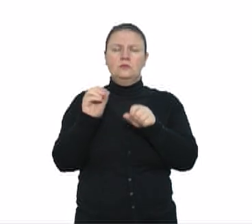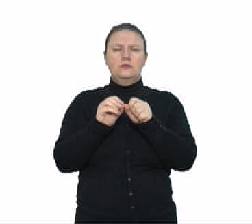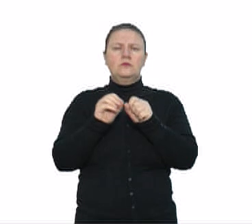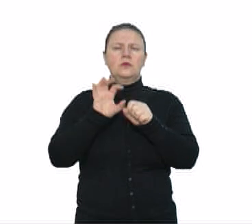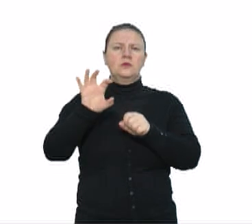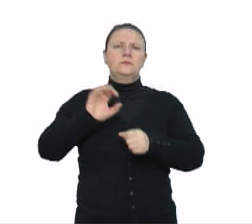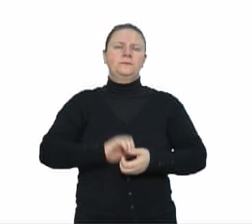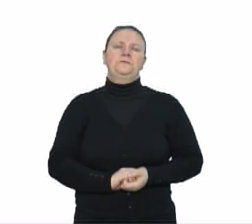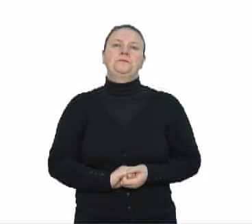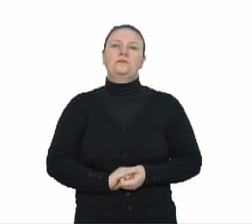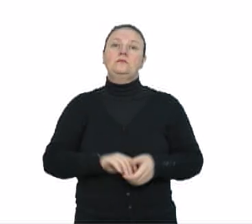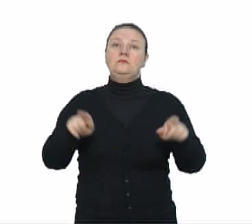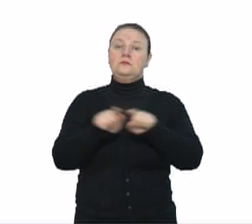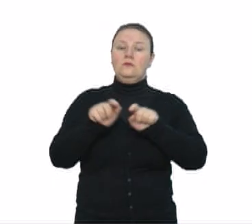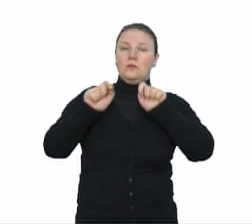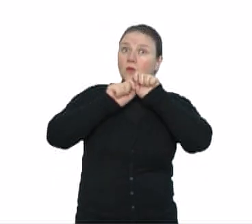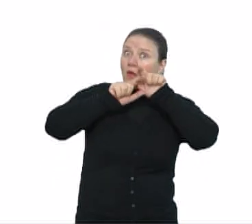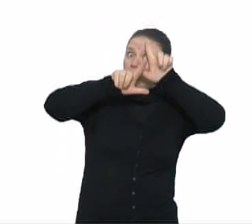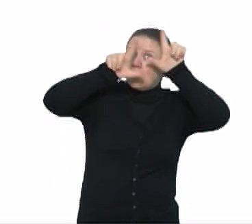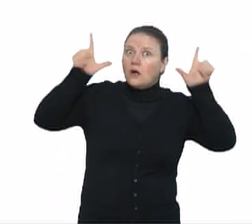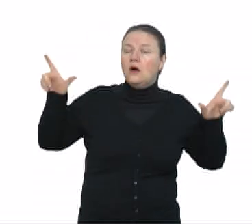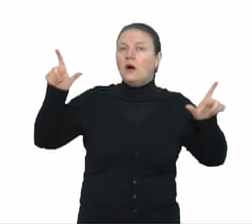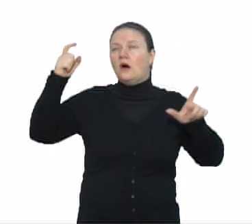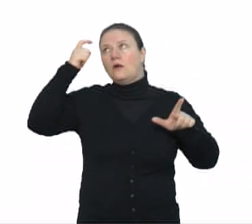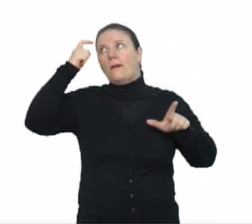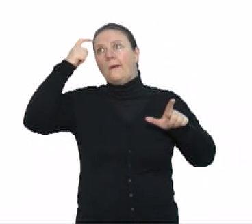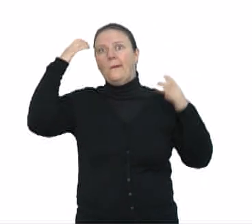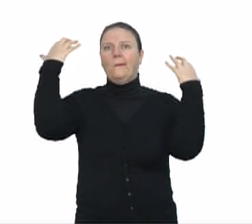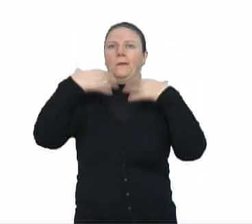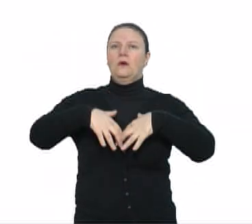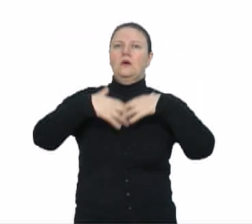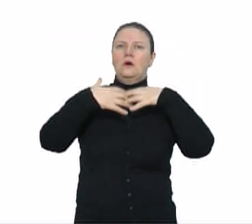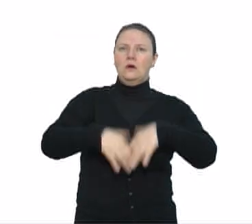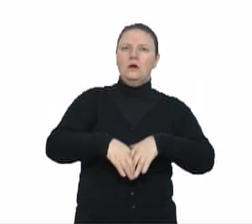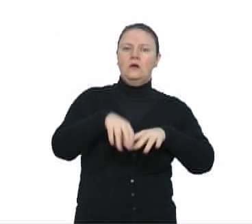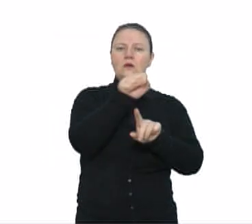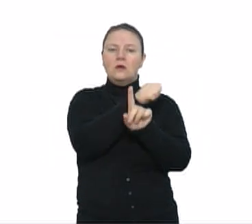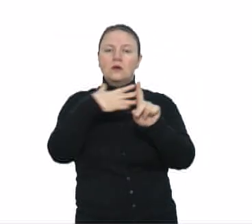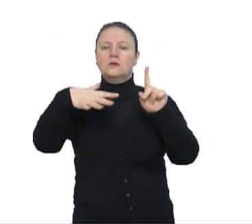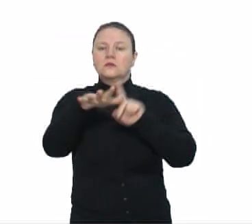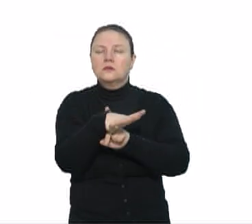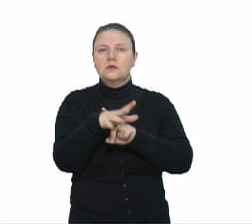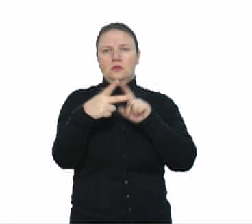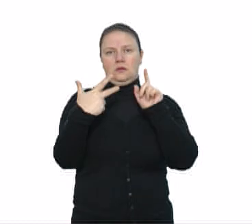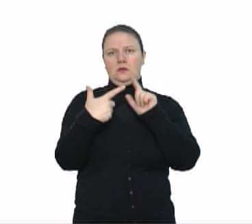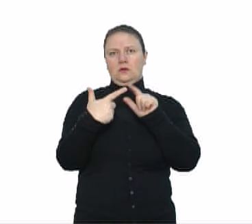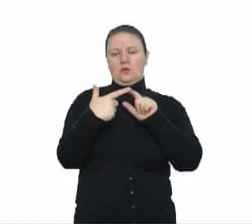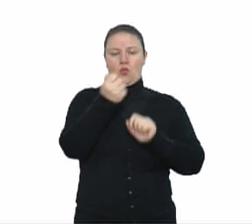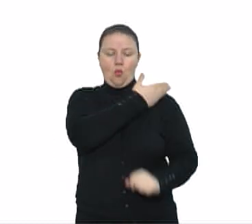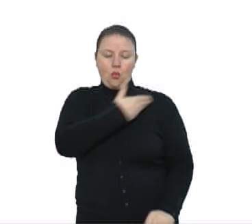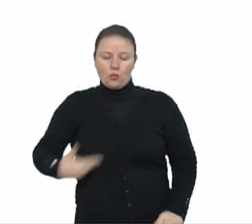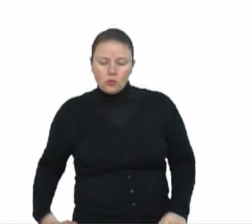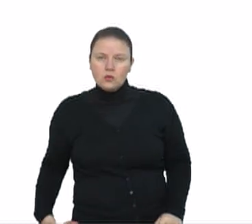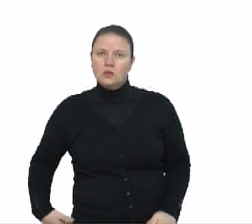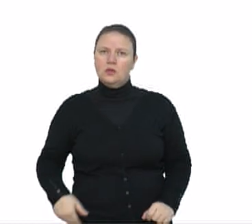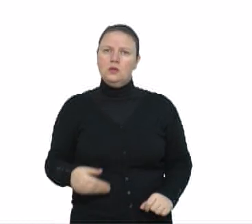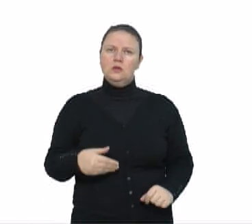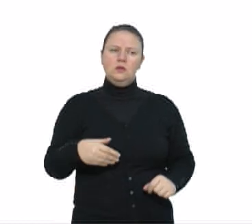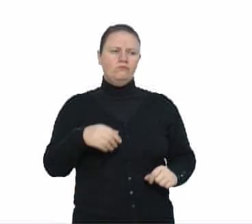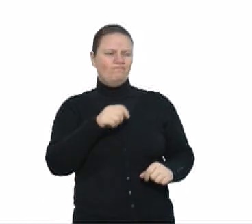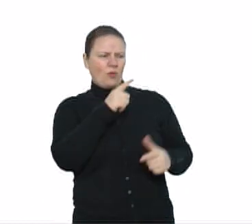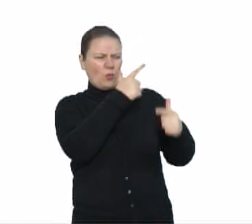mudar ou esclarecer o pensamento da sociedade ou do governo frente a uma situação que o